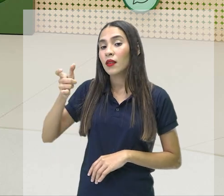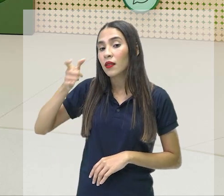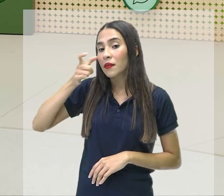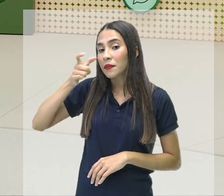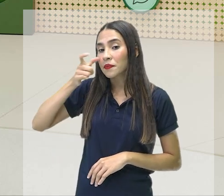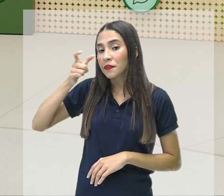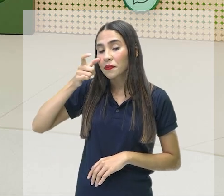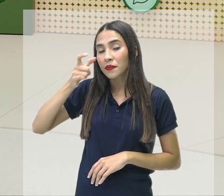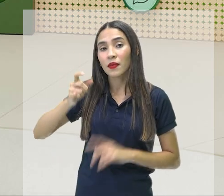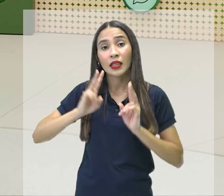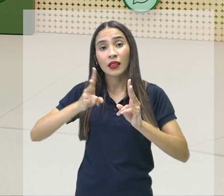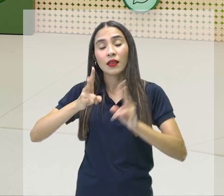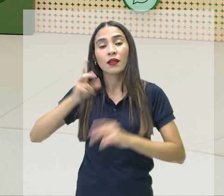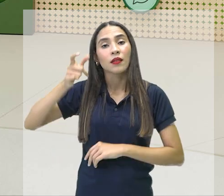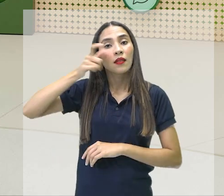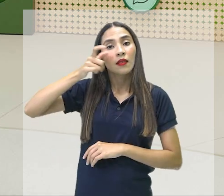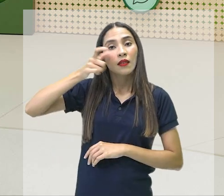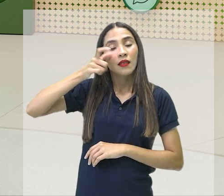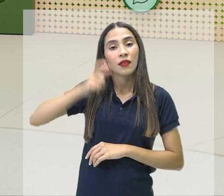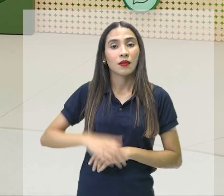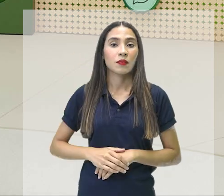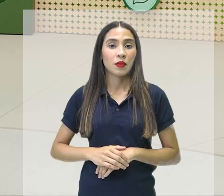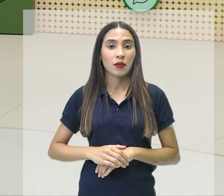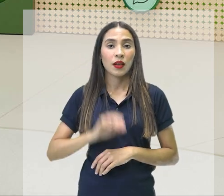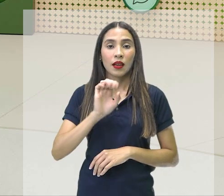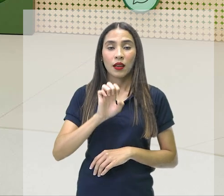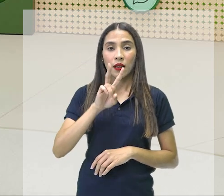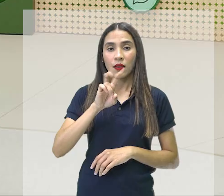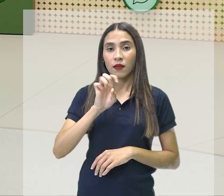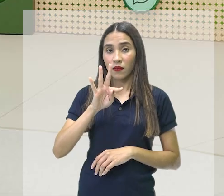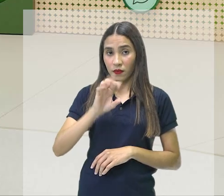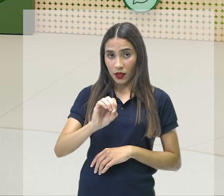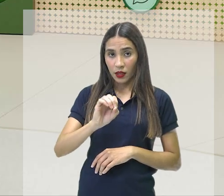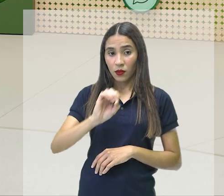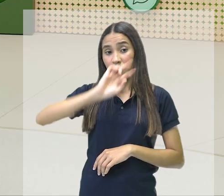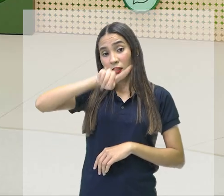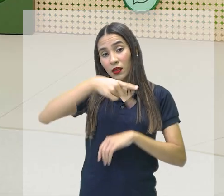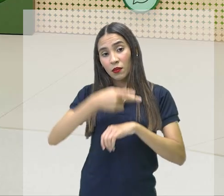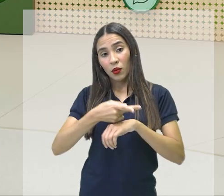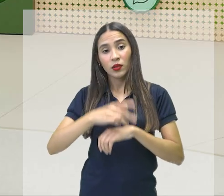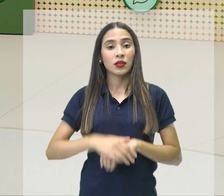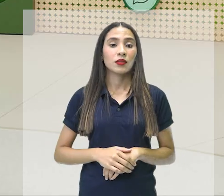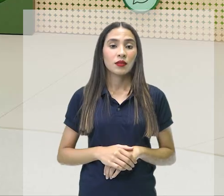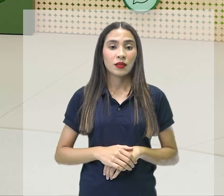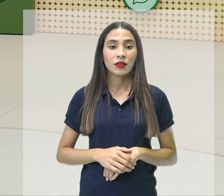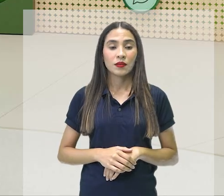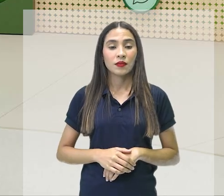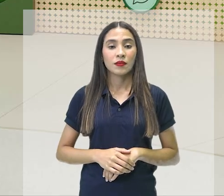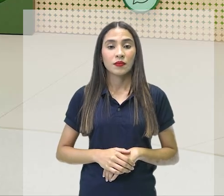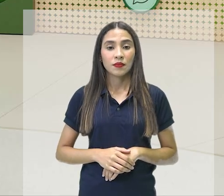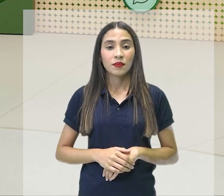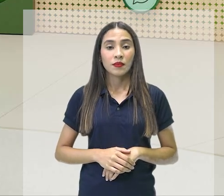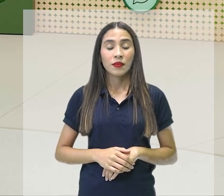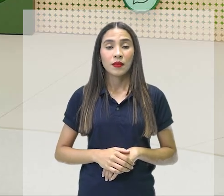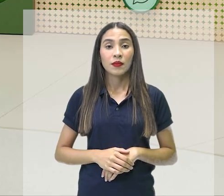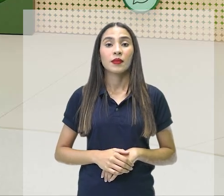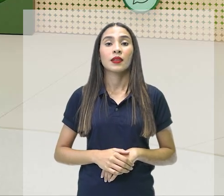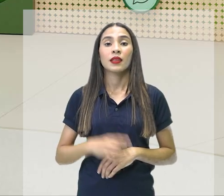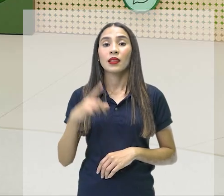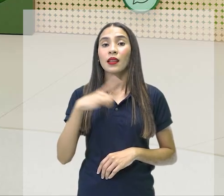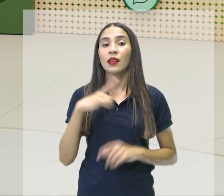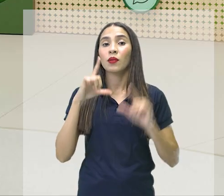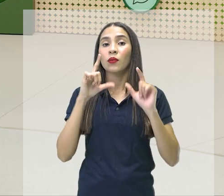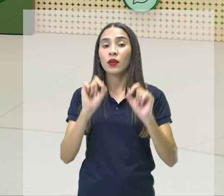só, faça uma observação de algum evento. Em seguida, na segunda parte,